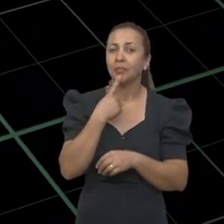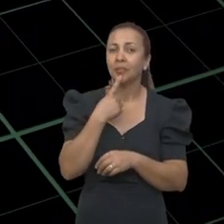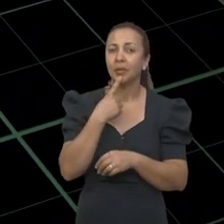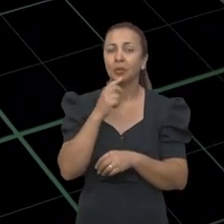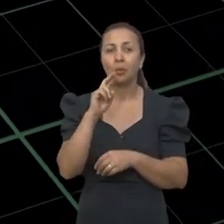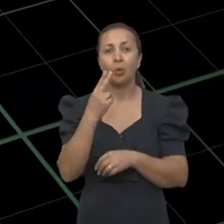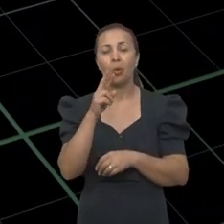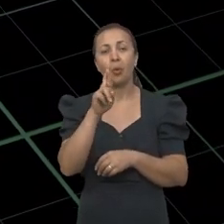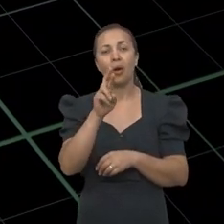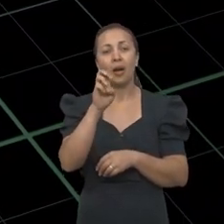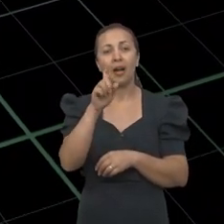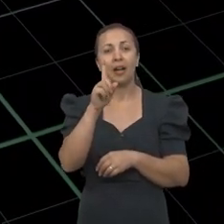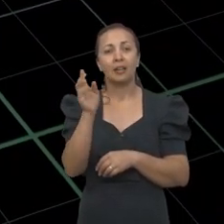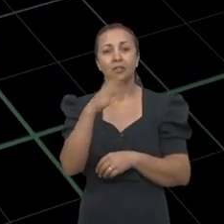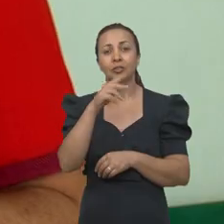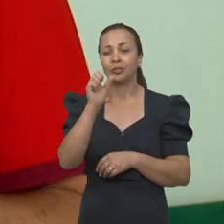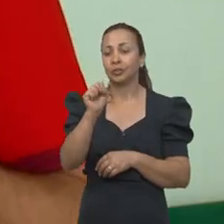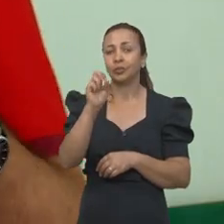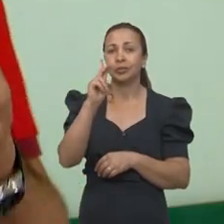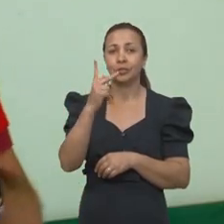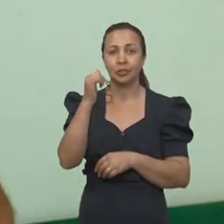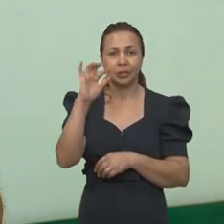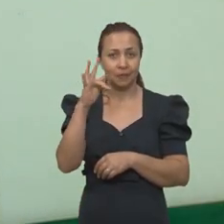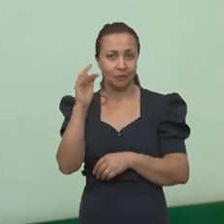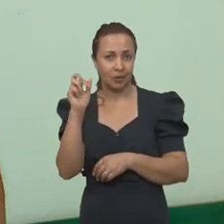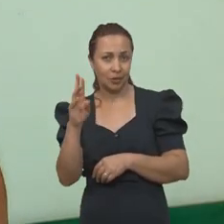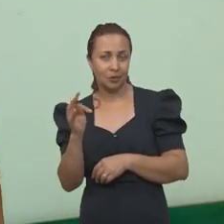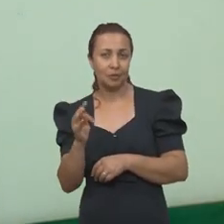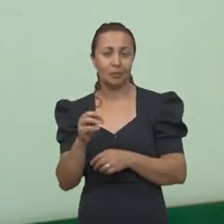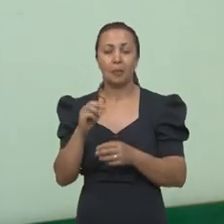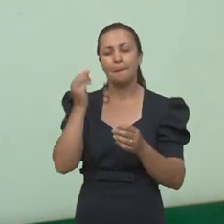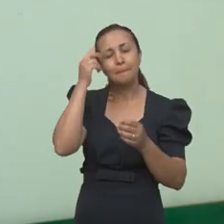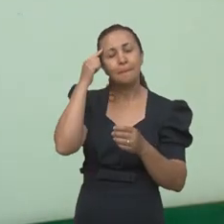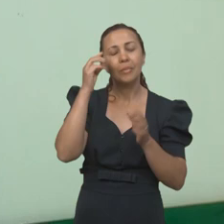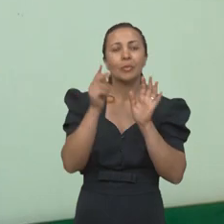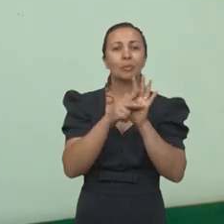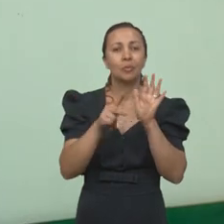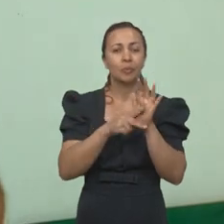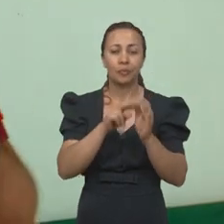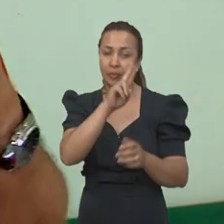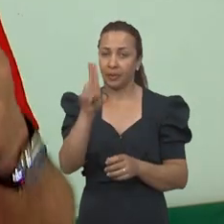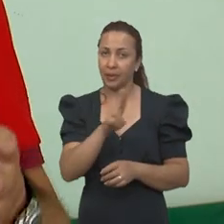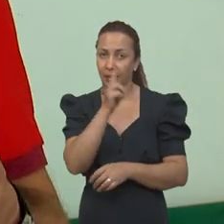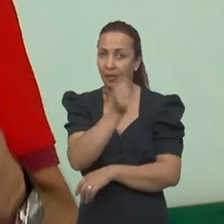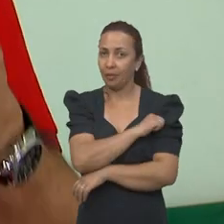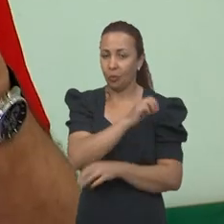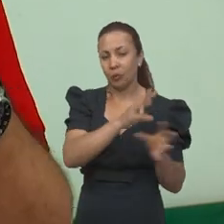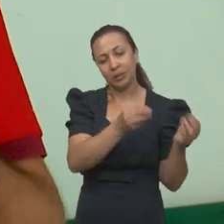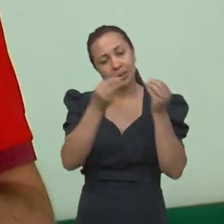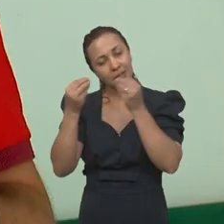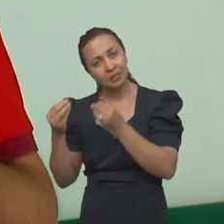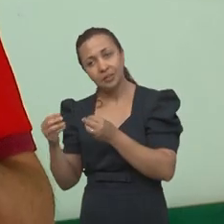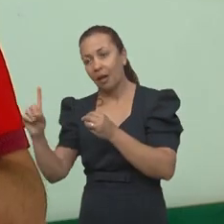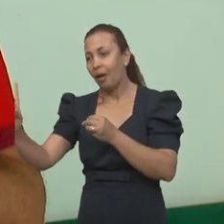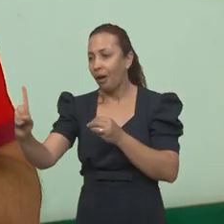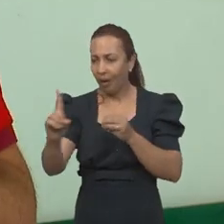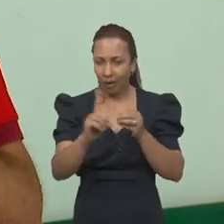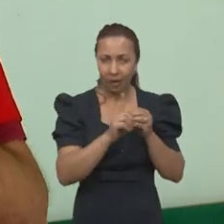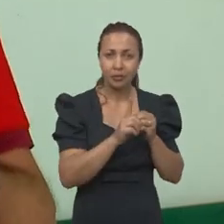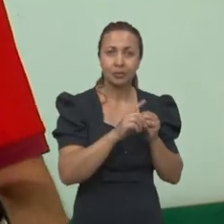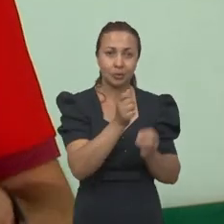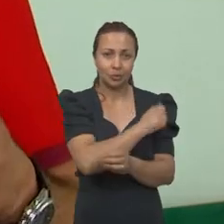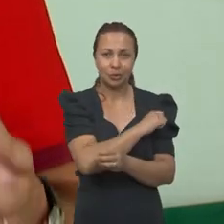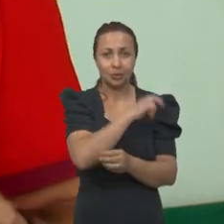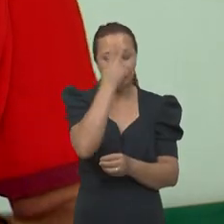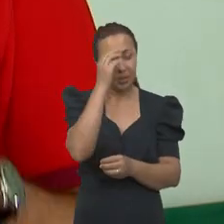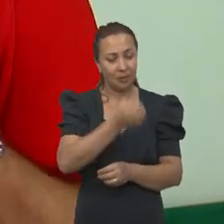ou inglês Red shift o que que eu pensei nesse projeto vou usar o aluno vou trazer o aluno para